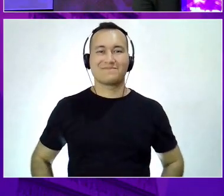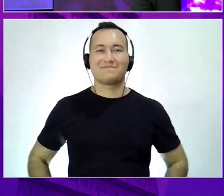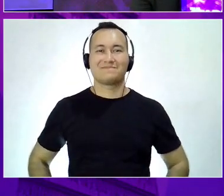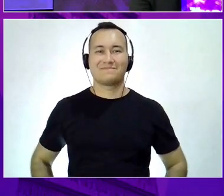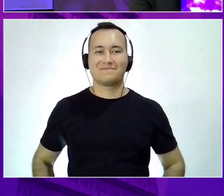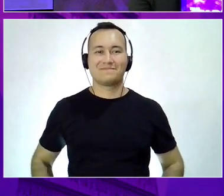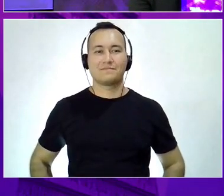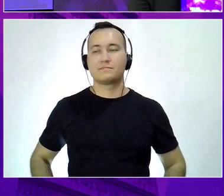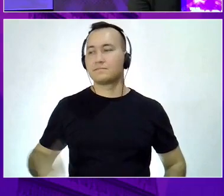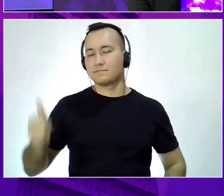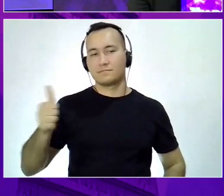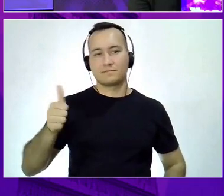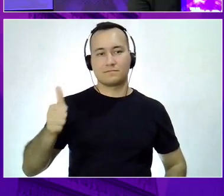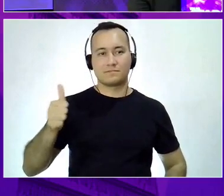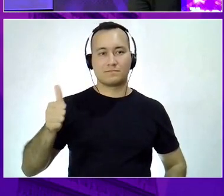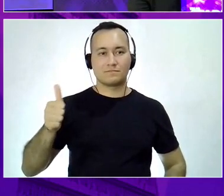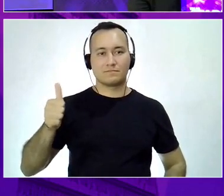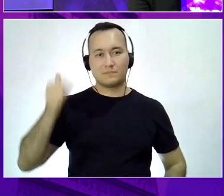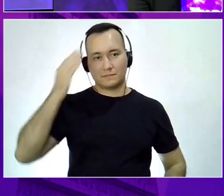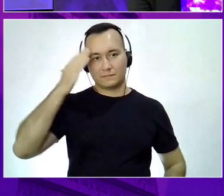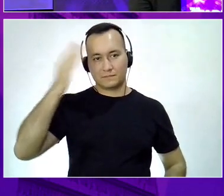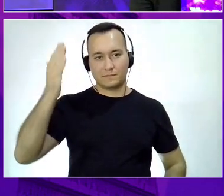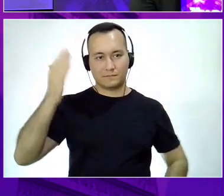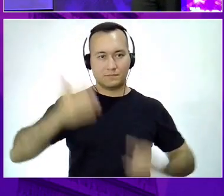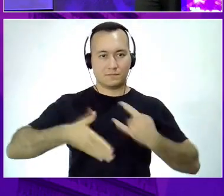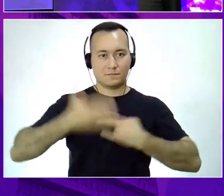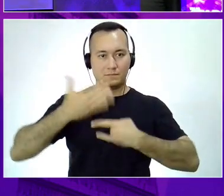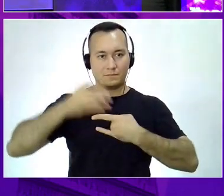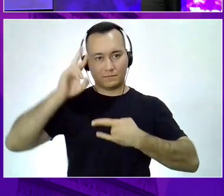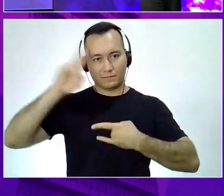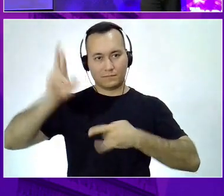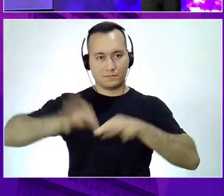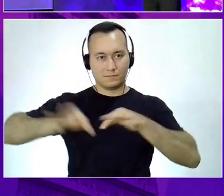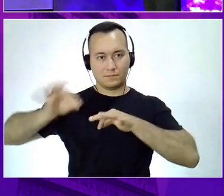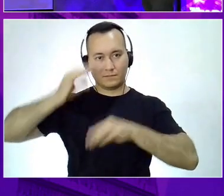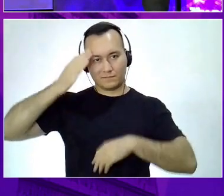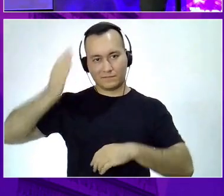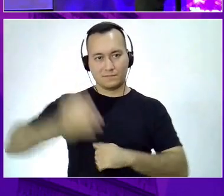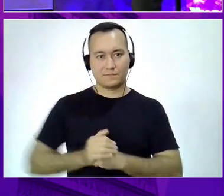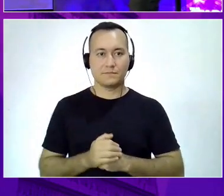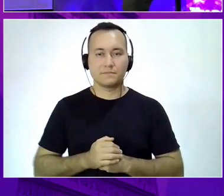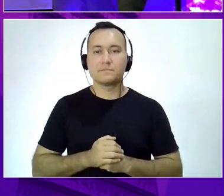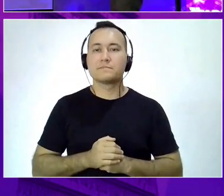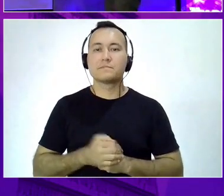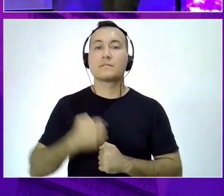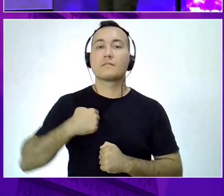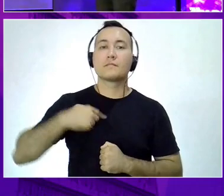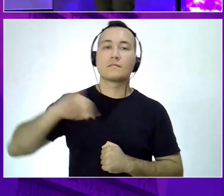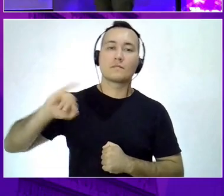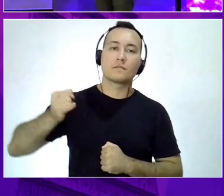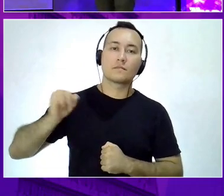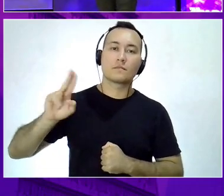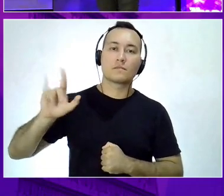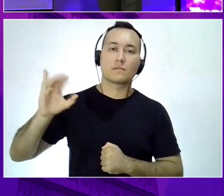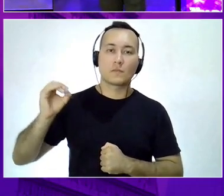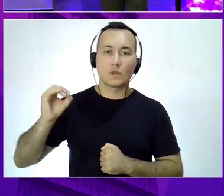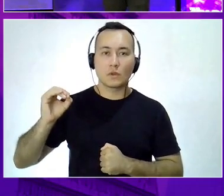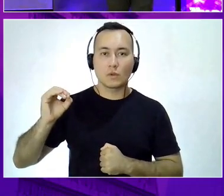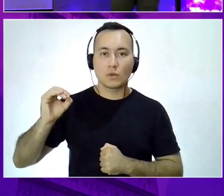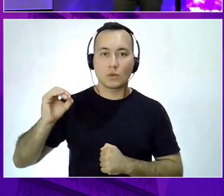Boa. Opa, passou. Então, bora lá. Júlio Baquion, homem branco, cis, cabelos e